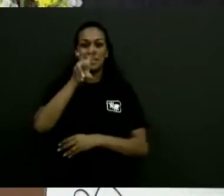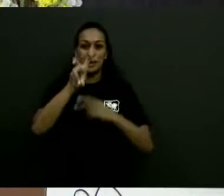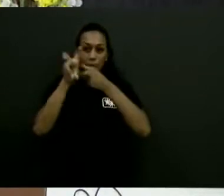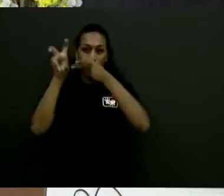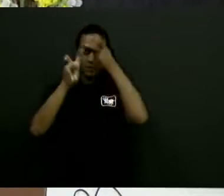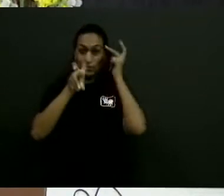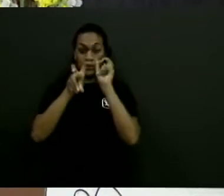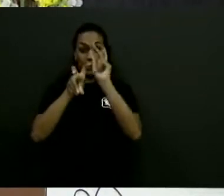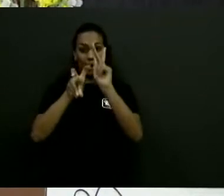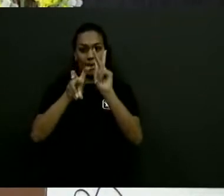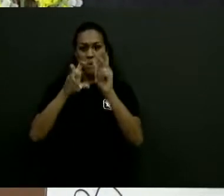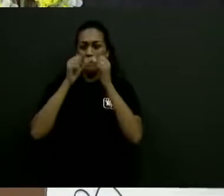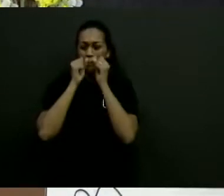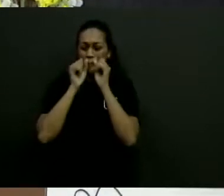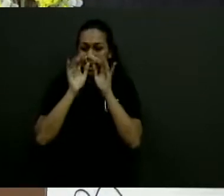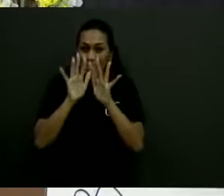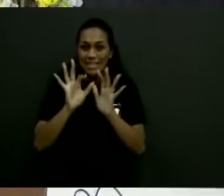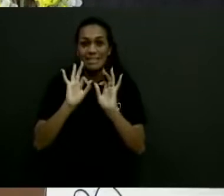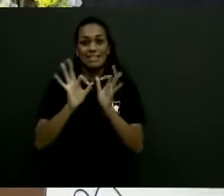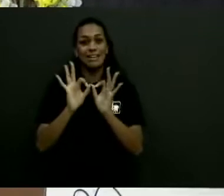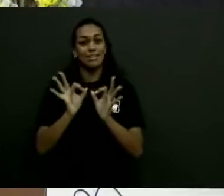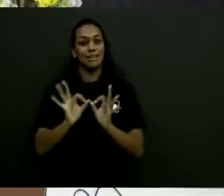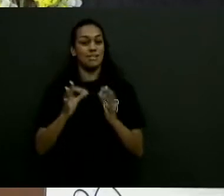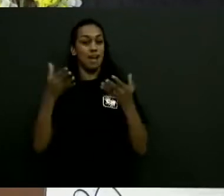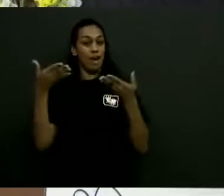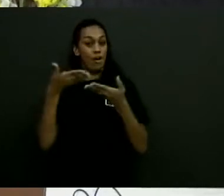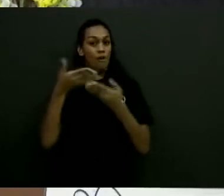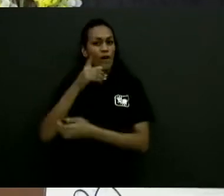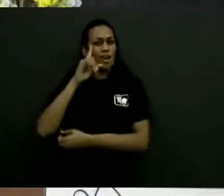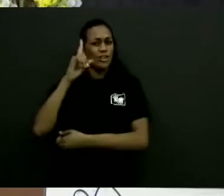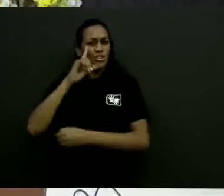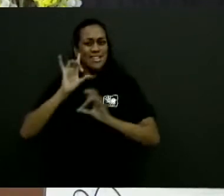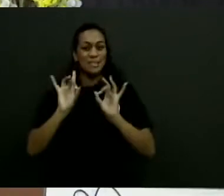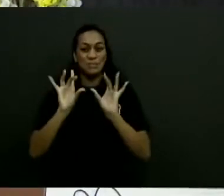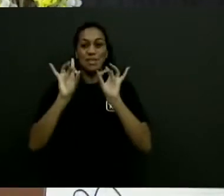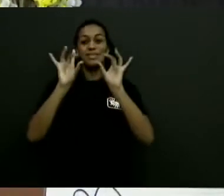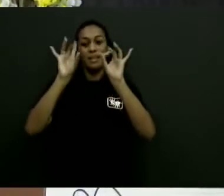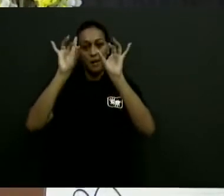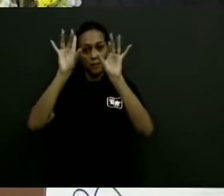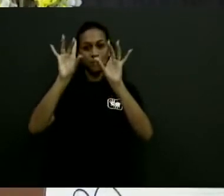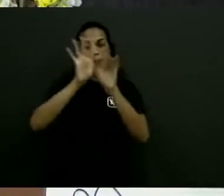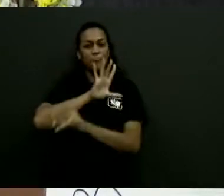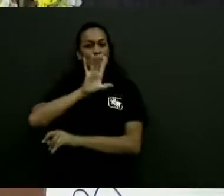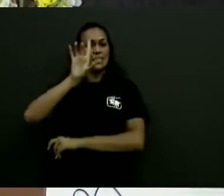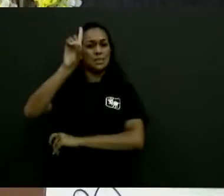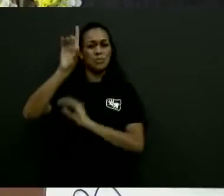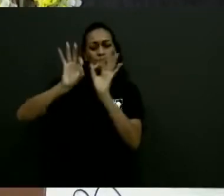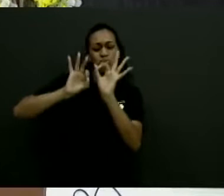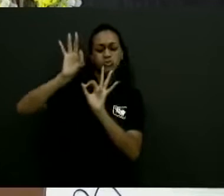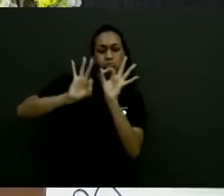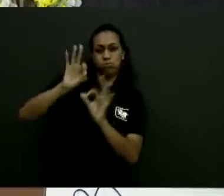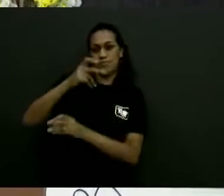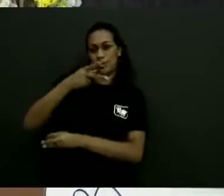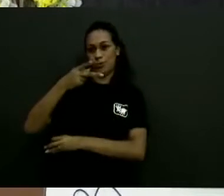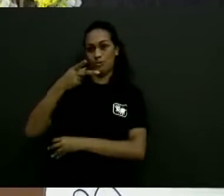bom? Uma grande honra, e eu tenho certeza que esse é um dia muito especial que Deus preparou para todos